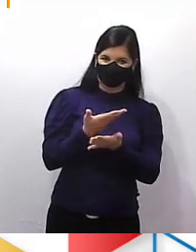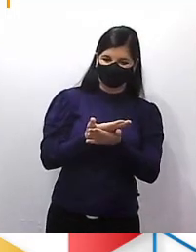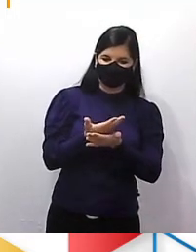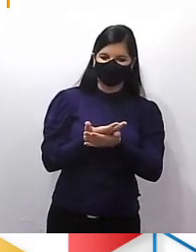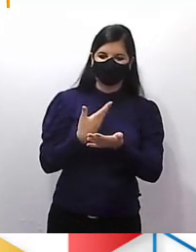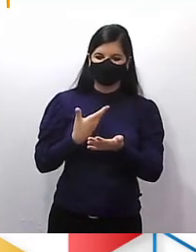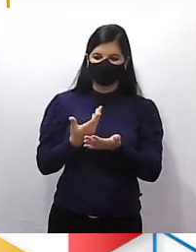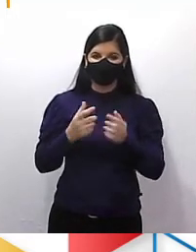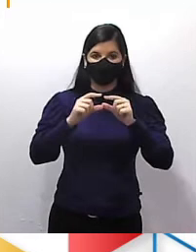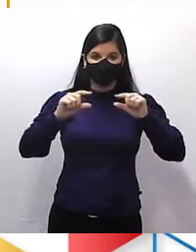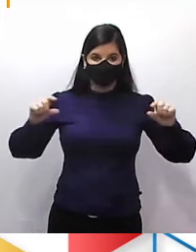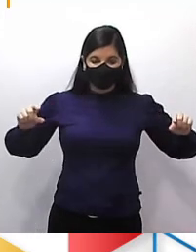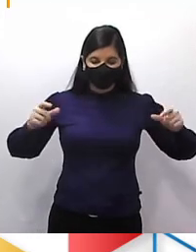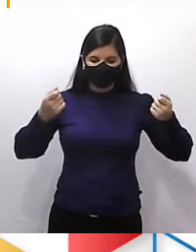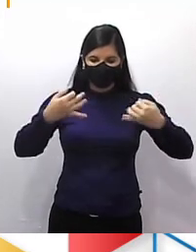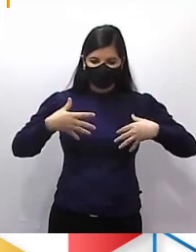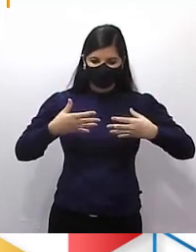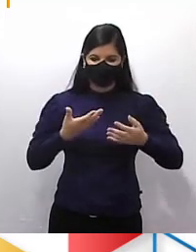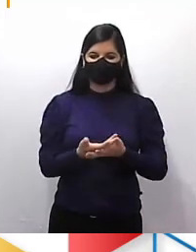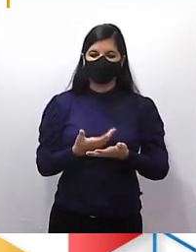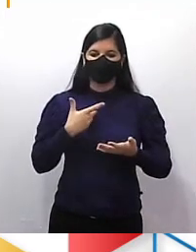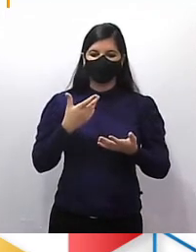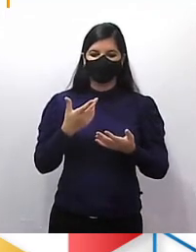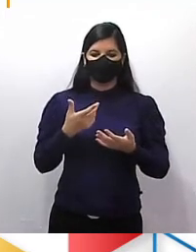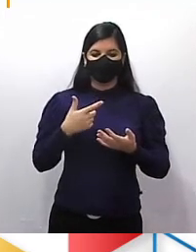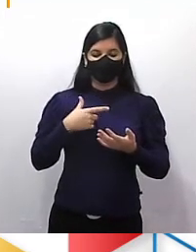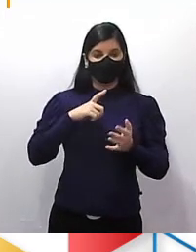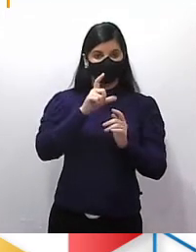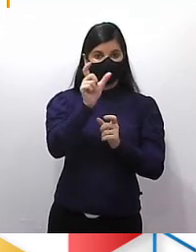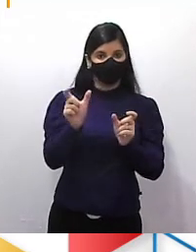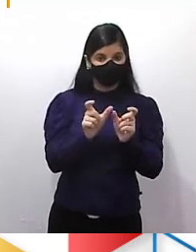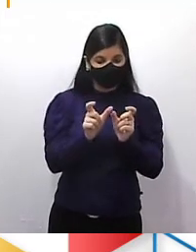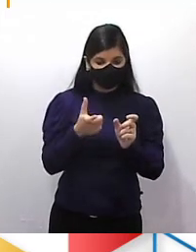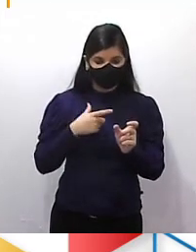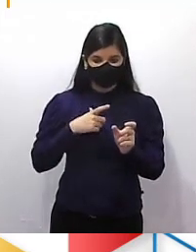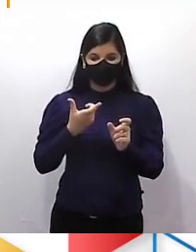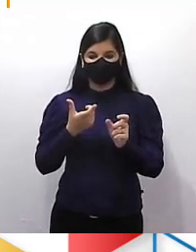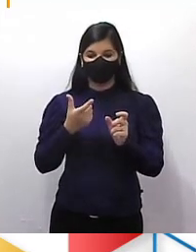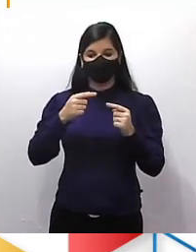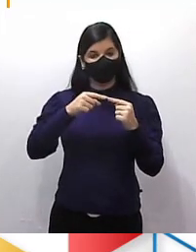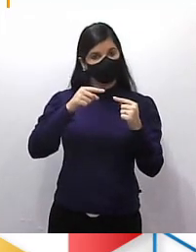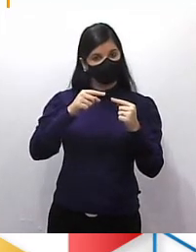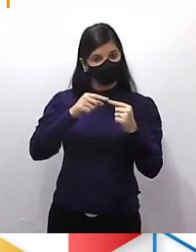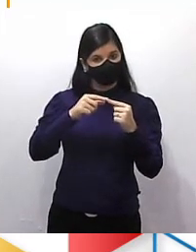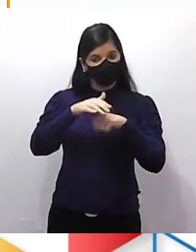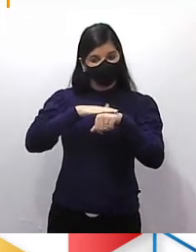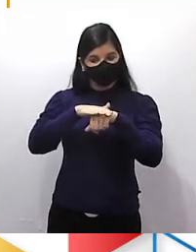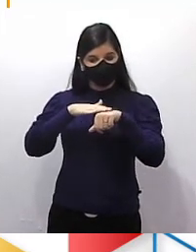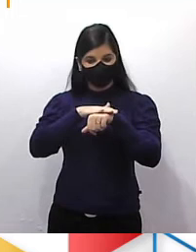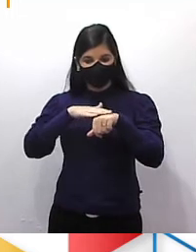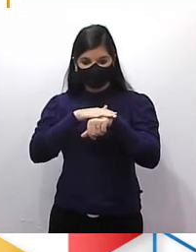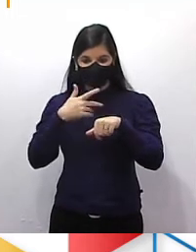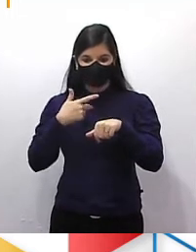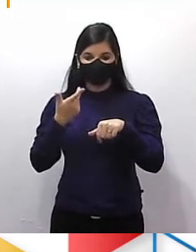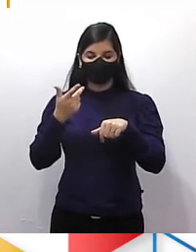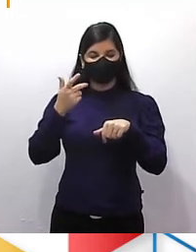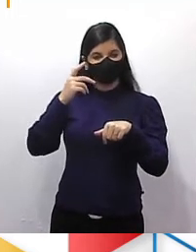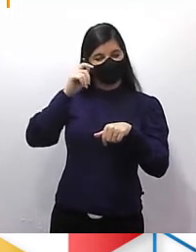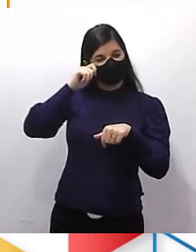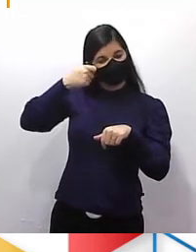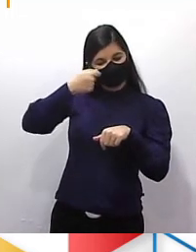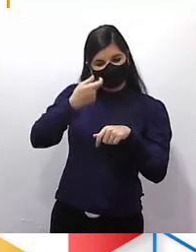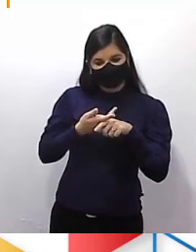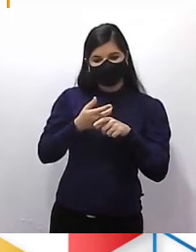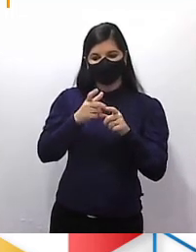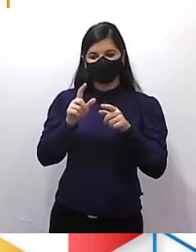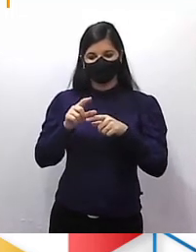na primeira linha a gente tem aí, ó, is a term used to define the convergence of the Afrocentric vision with